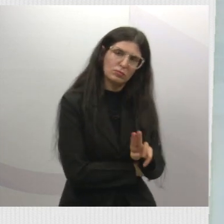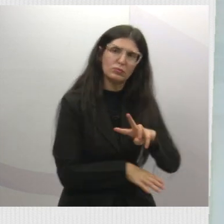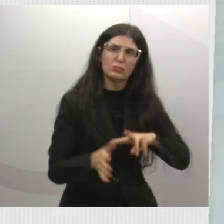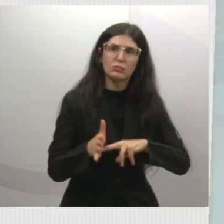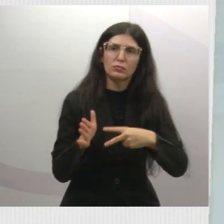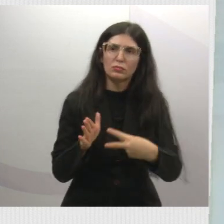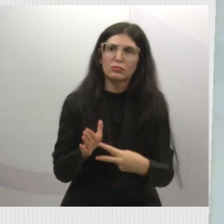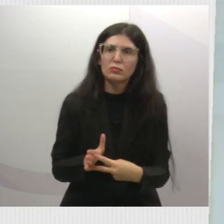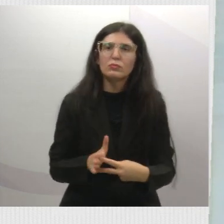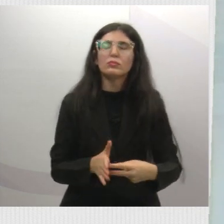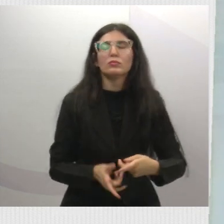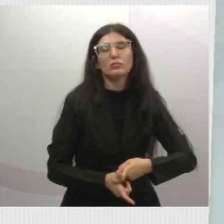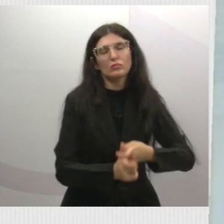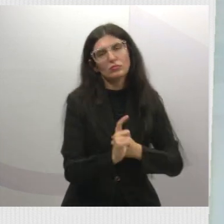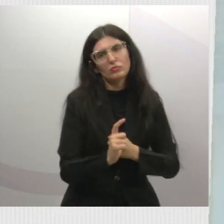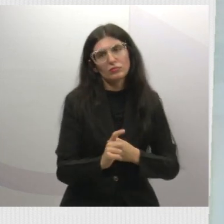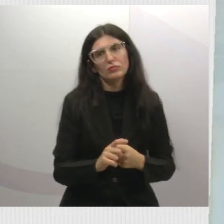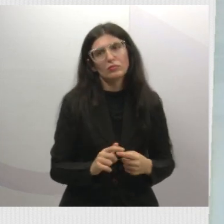78.302.000,